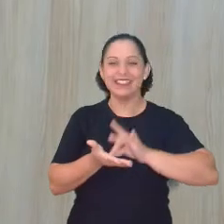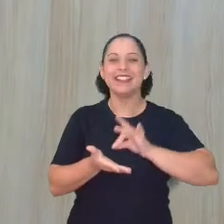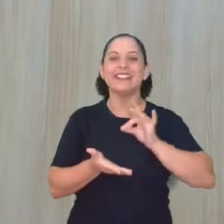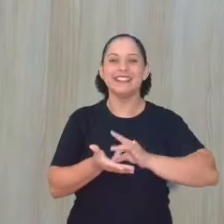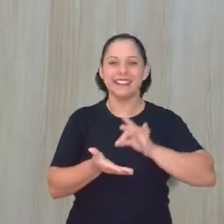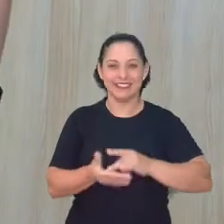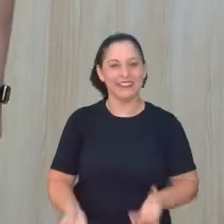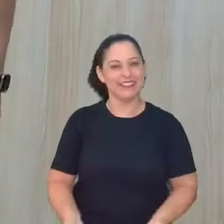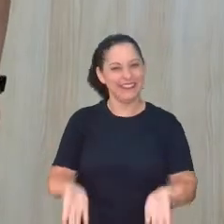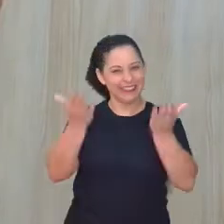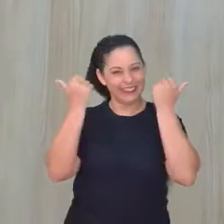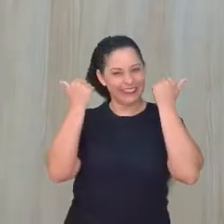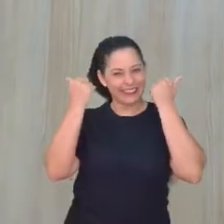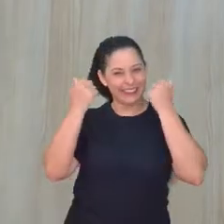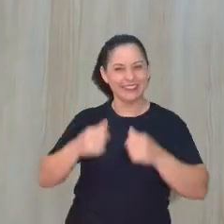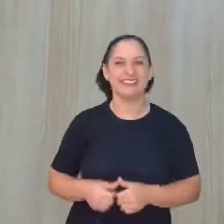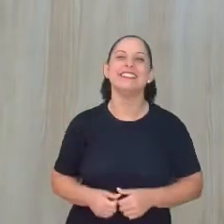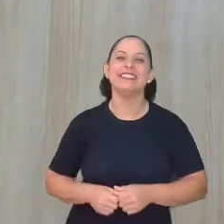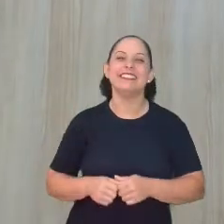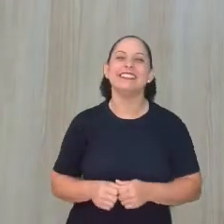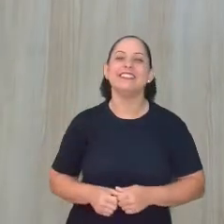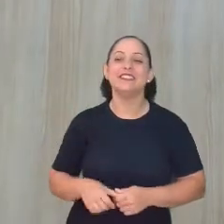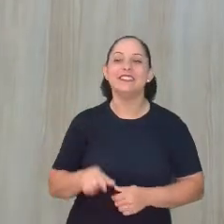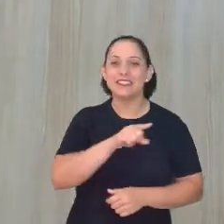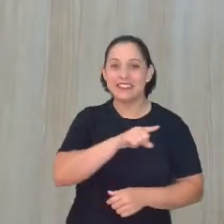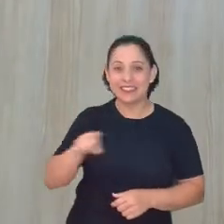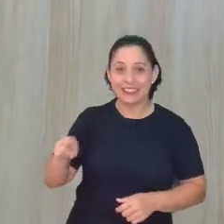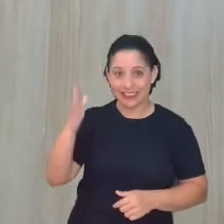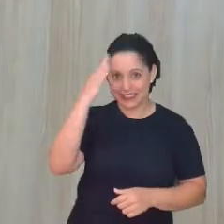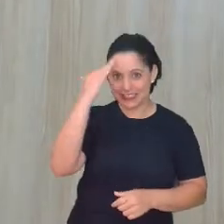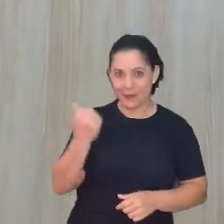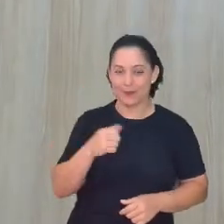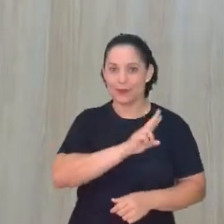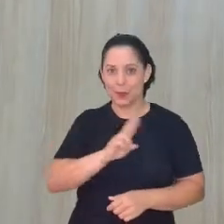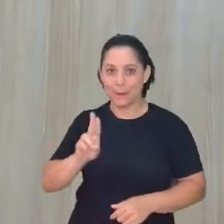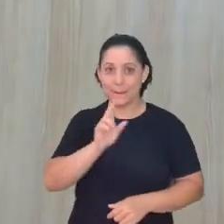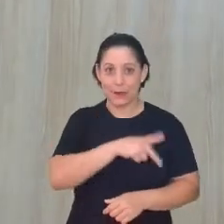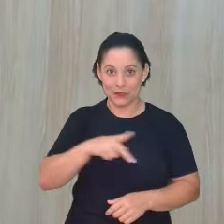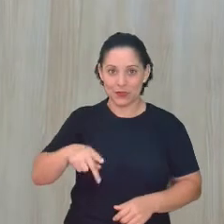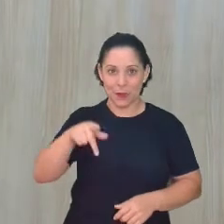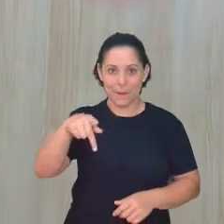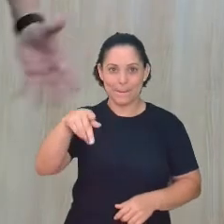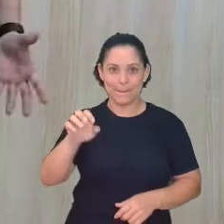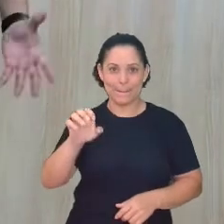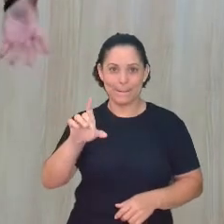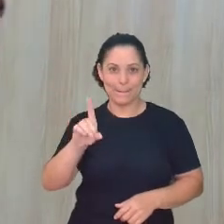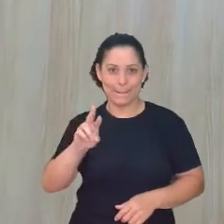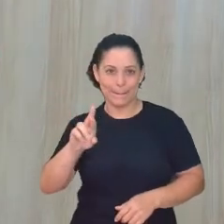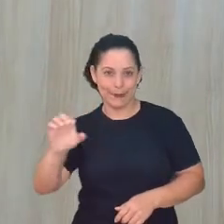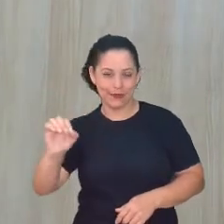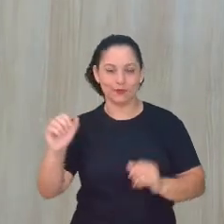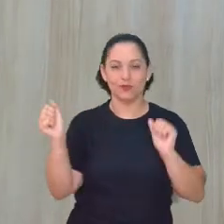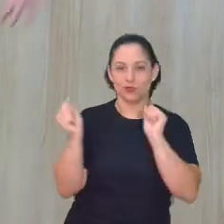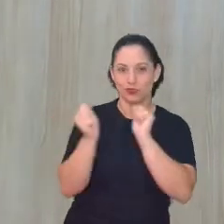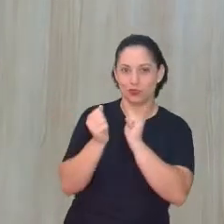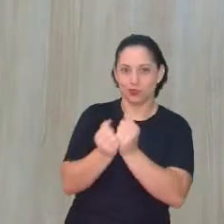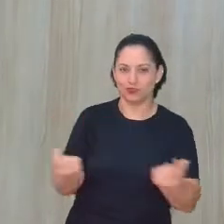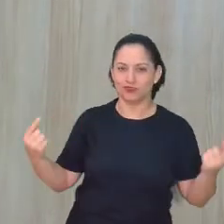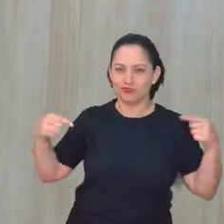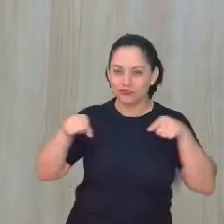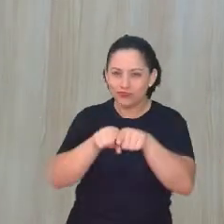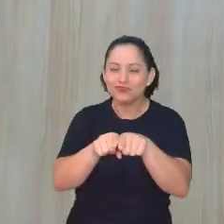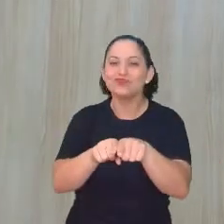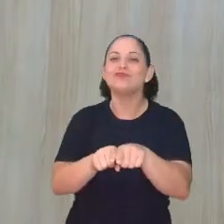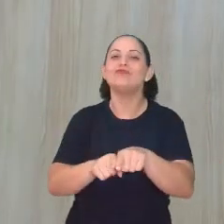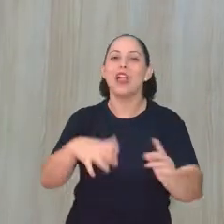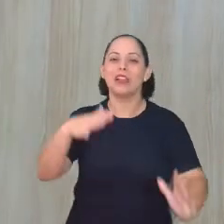Exatamente. Vamos embora. Como você sabe, eu me chamo Pedro Vitor. Estou aqui com o Ricardo fazendo essa dupla aí,